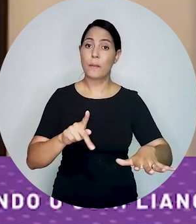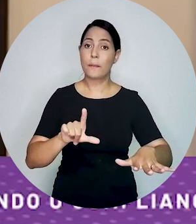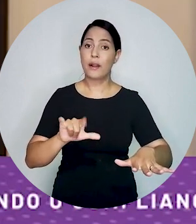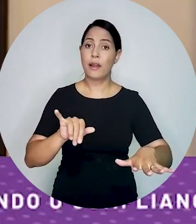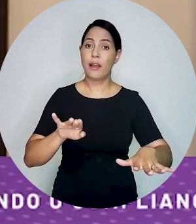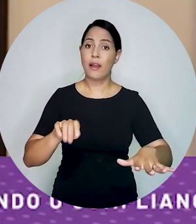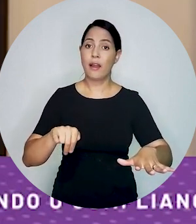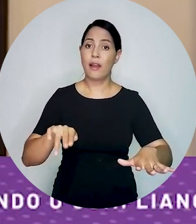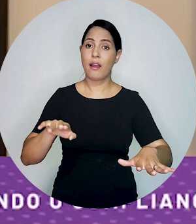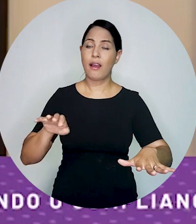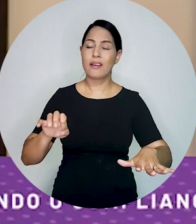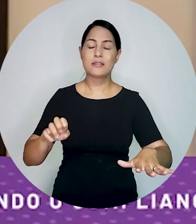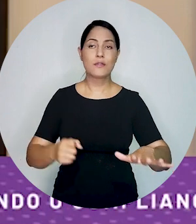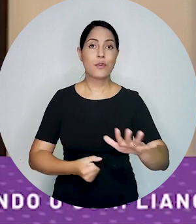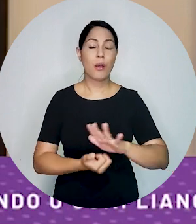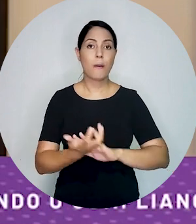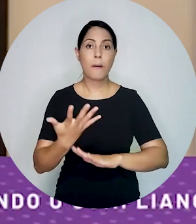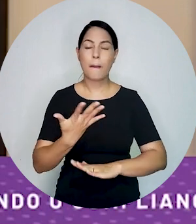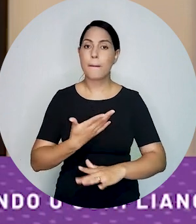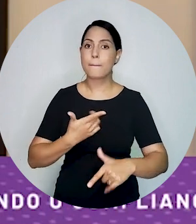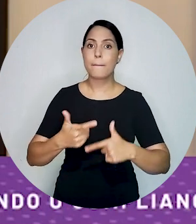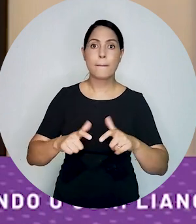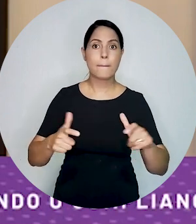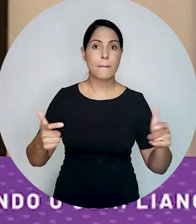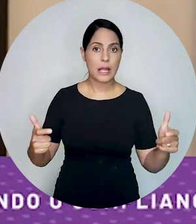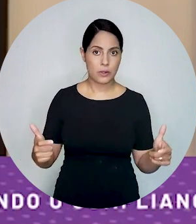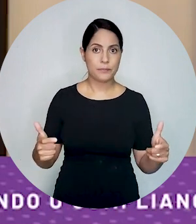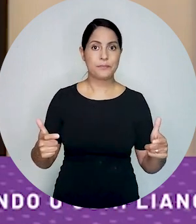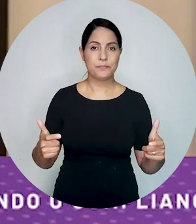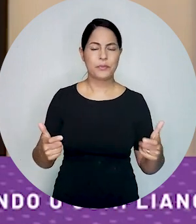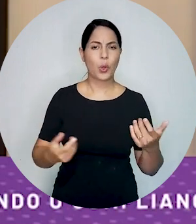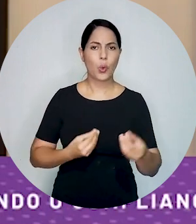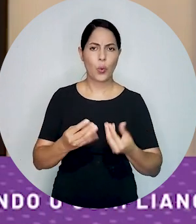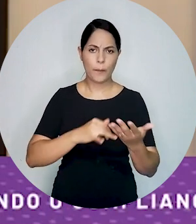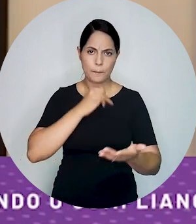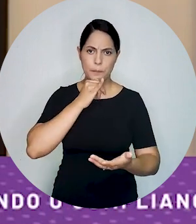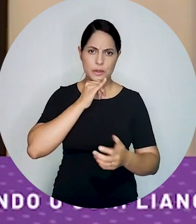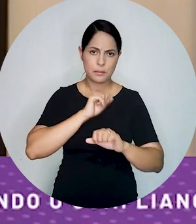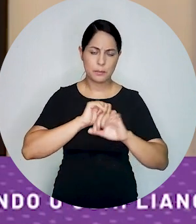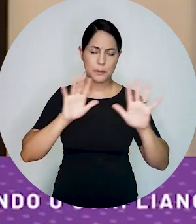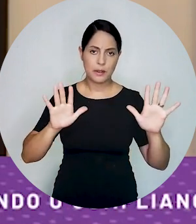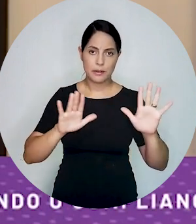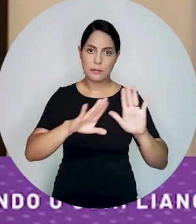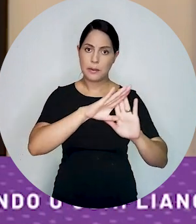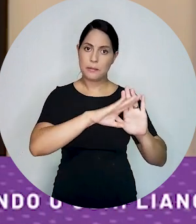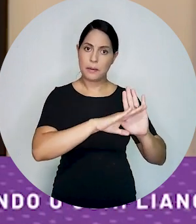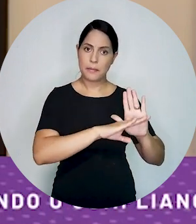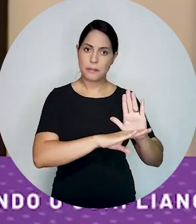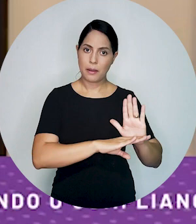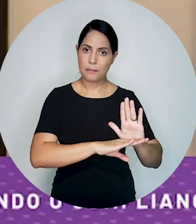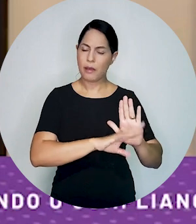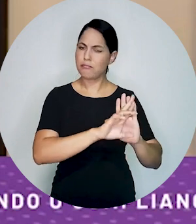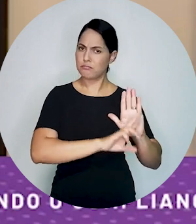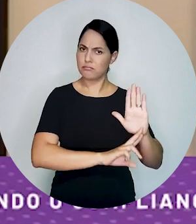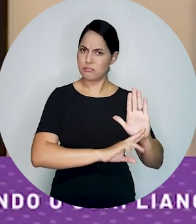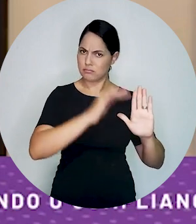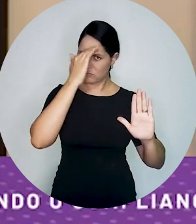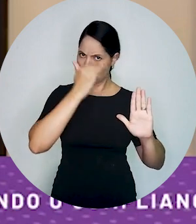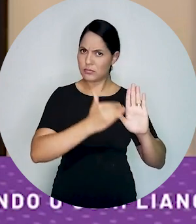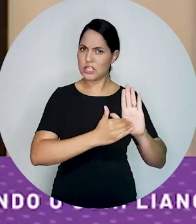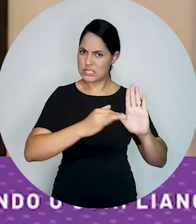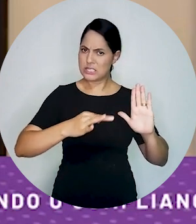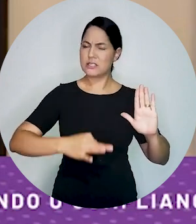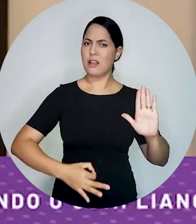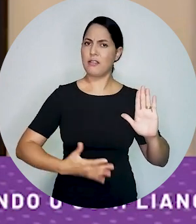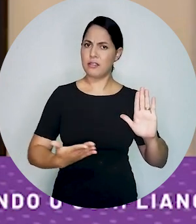e esse termo acabaram ganhando uma amplitude muito maior, uma abrangência muito maior. Então passou a abranger, por exemplo, fazer a coisa certa,